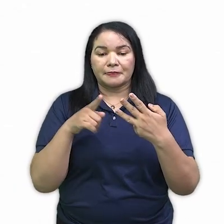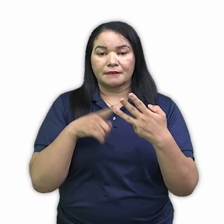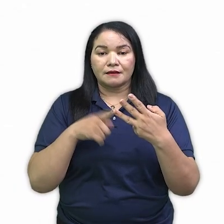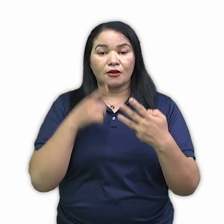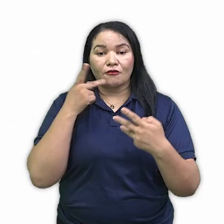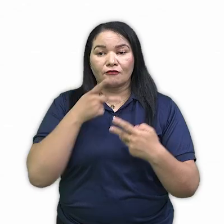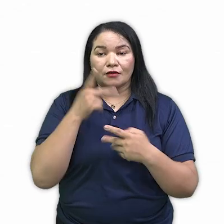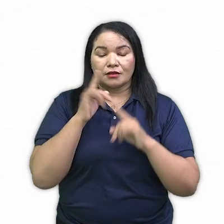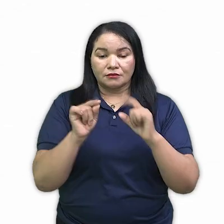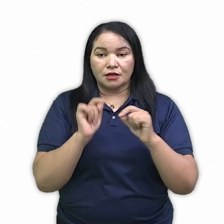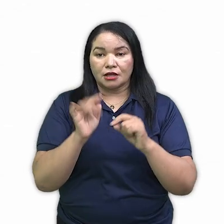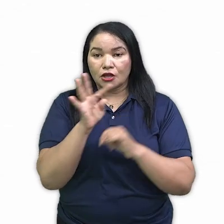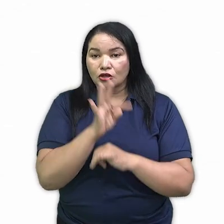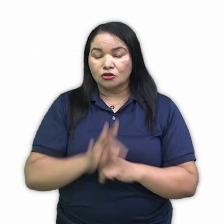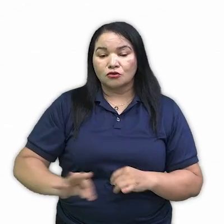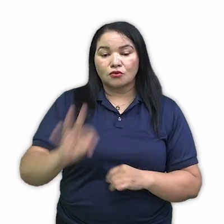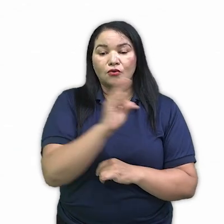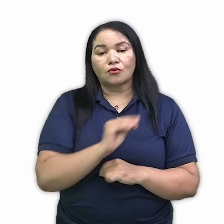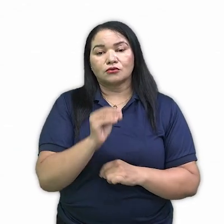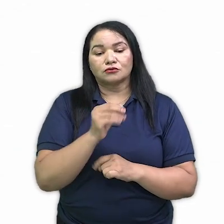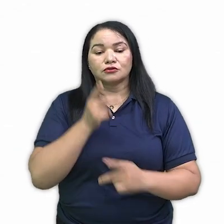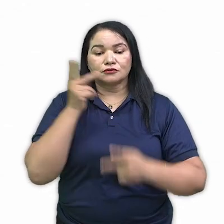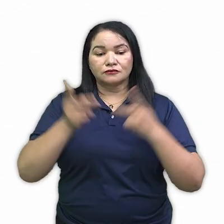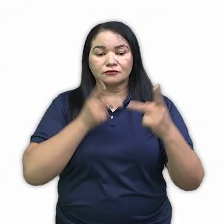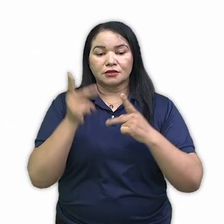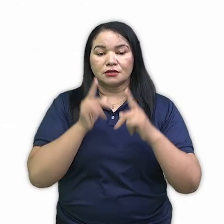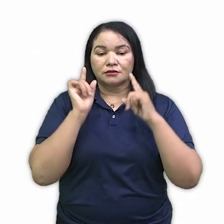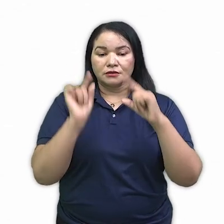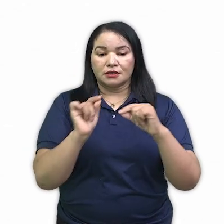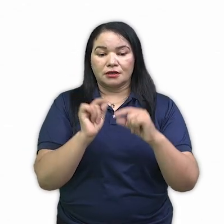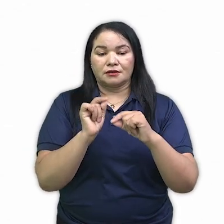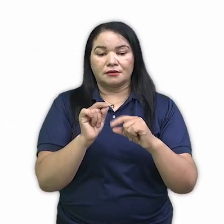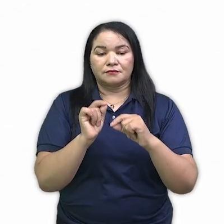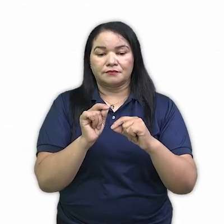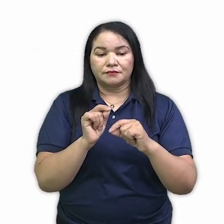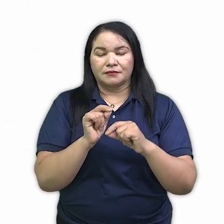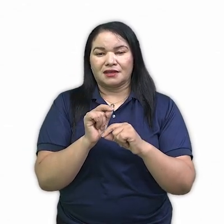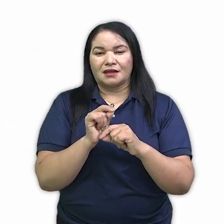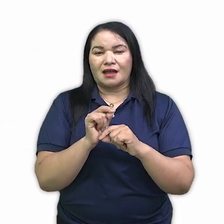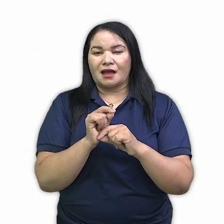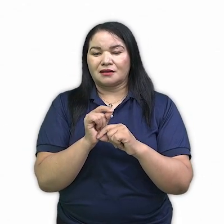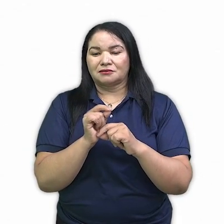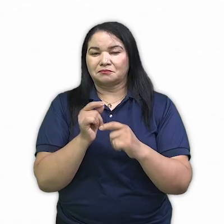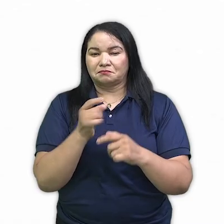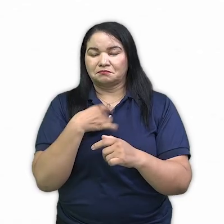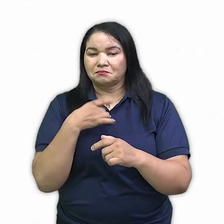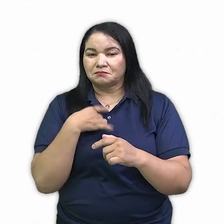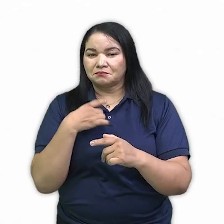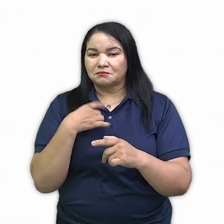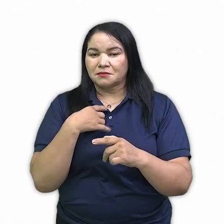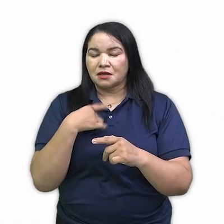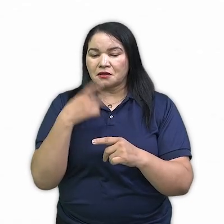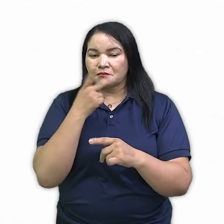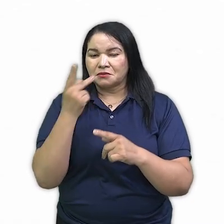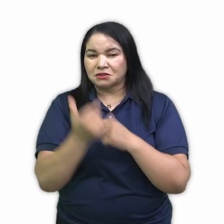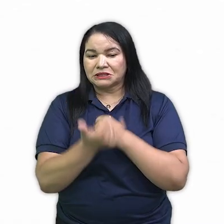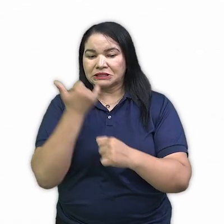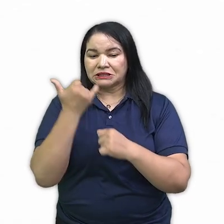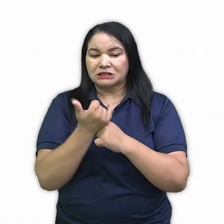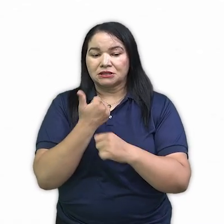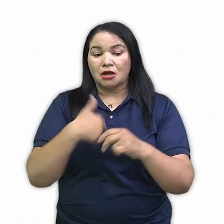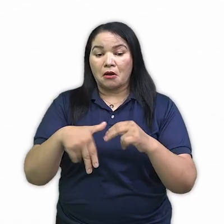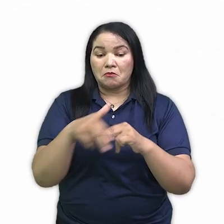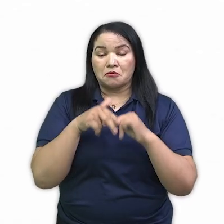que eles falam é o seguinte: todos dizem, sentir receio de ser